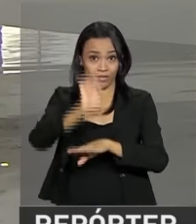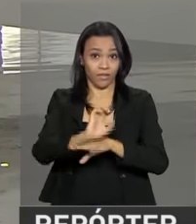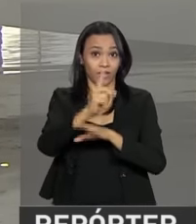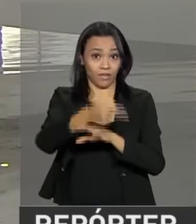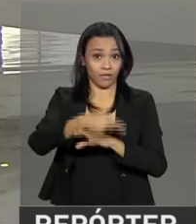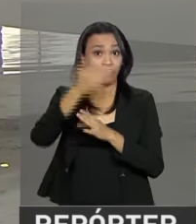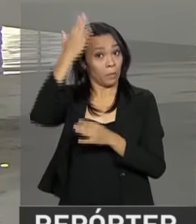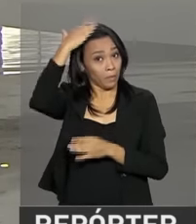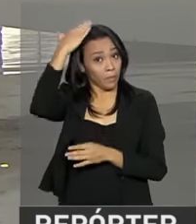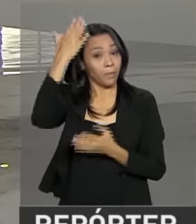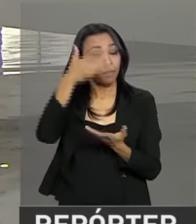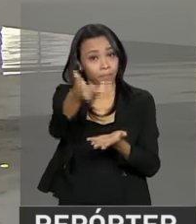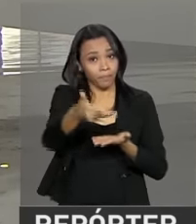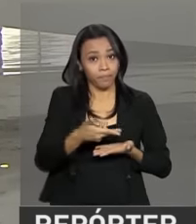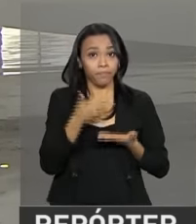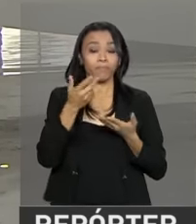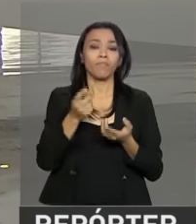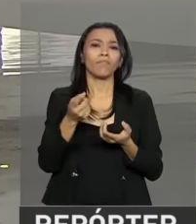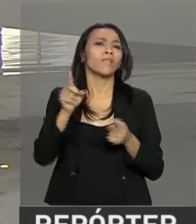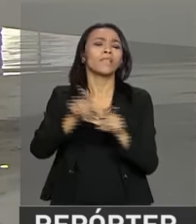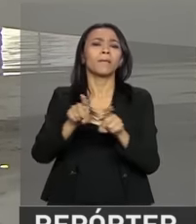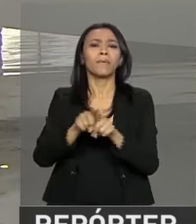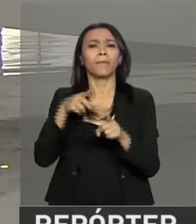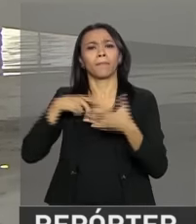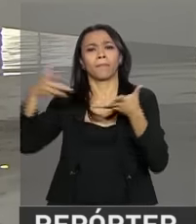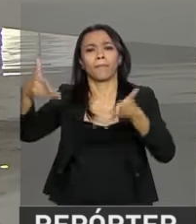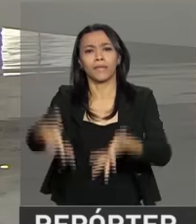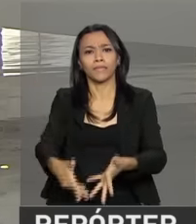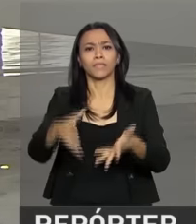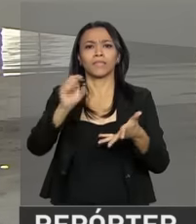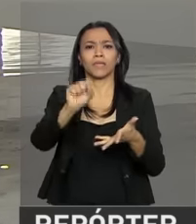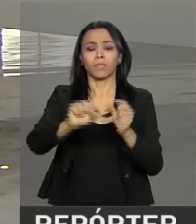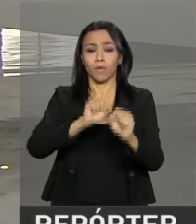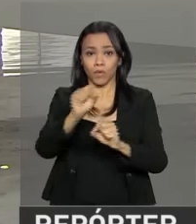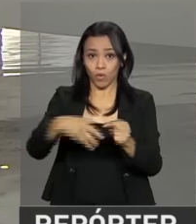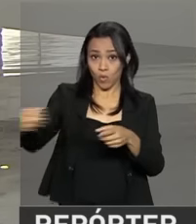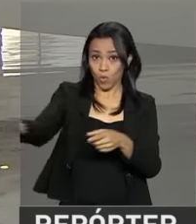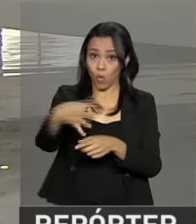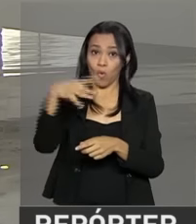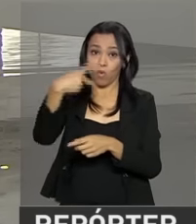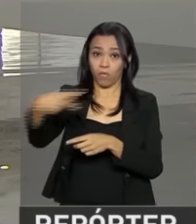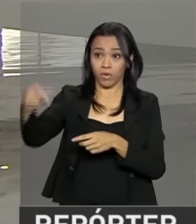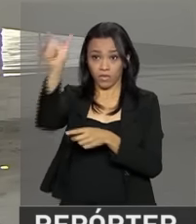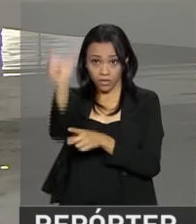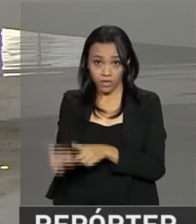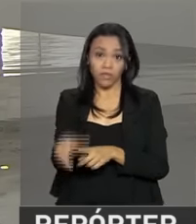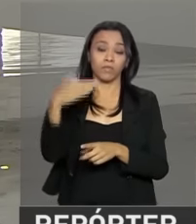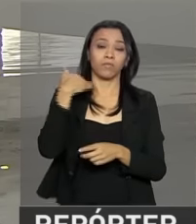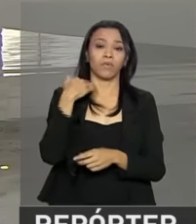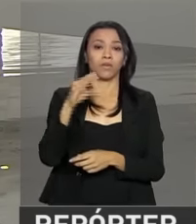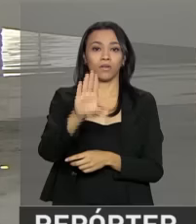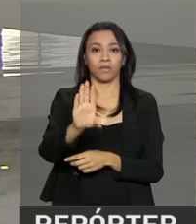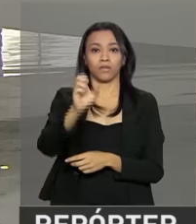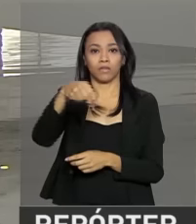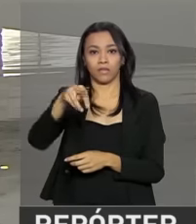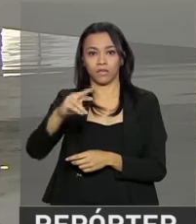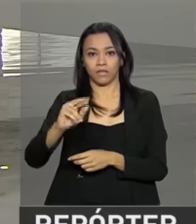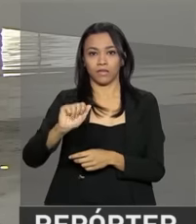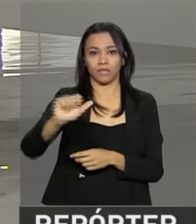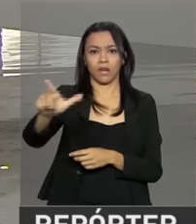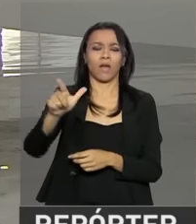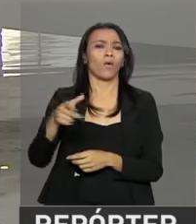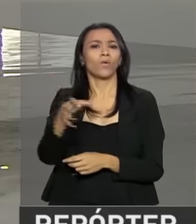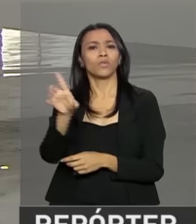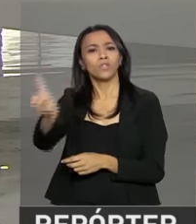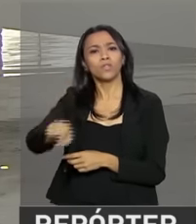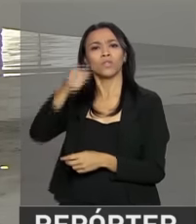da tarde, às 5 horas, o presidente participa da cerimônia de posse do novo presidente do Banco Central, Ilan Goldfein. A